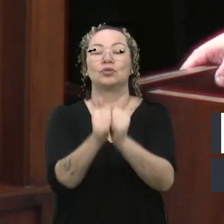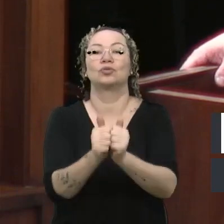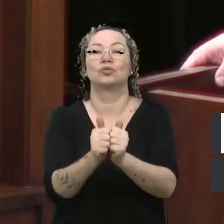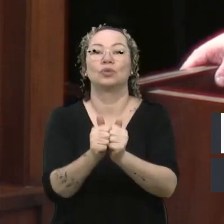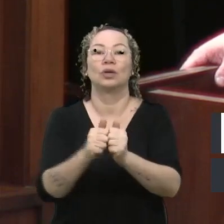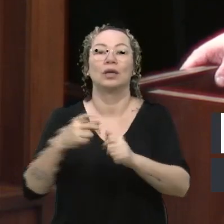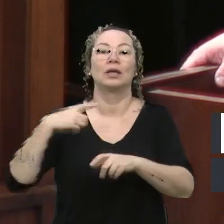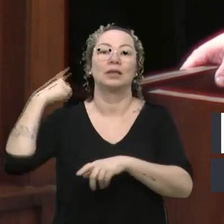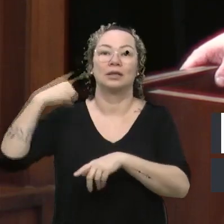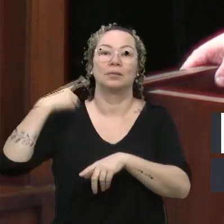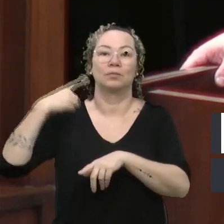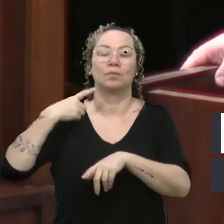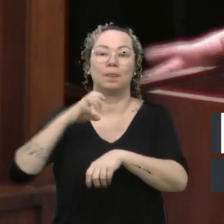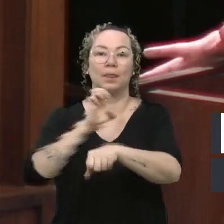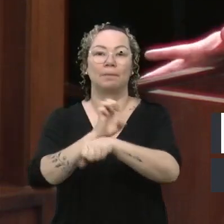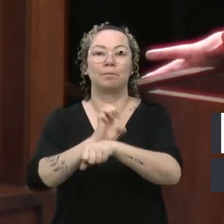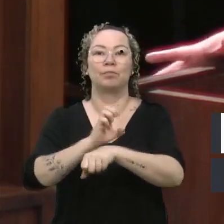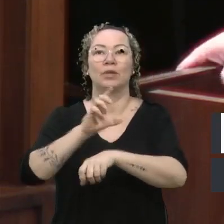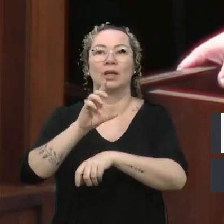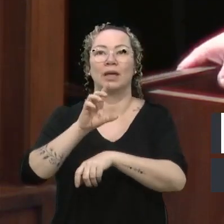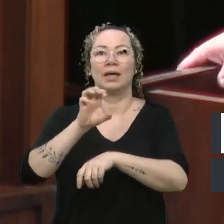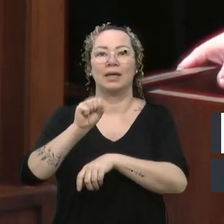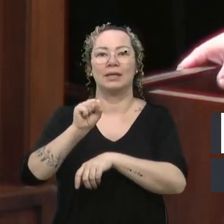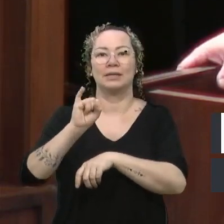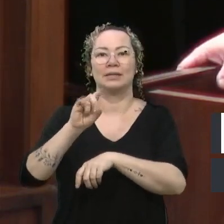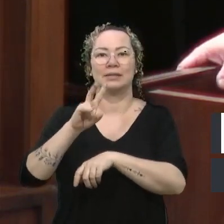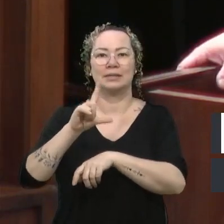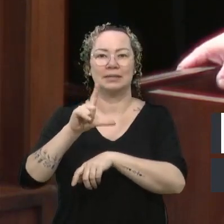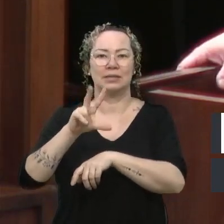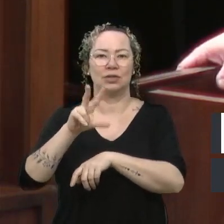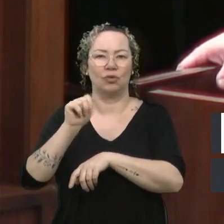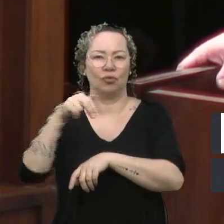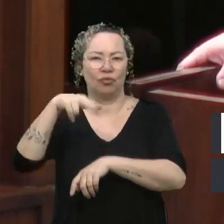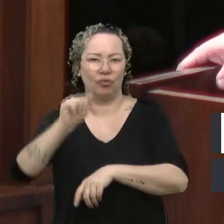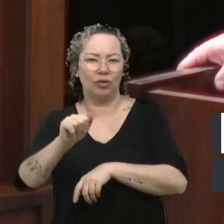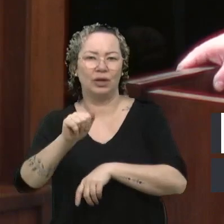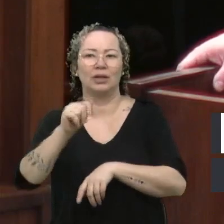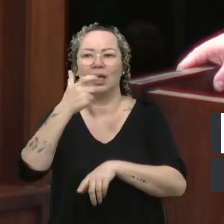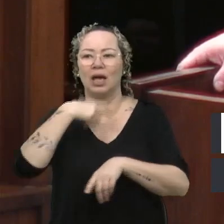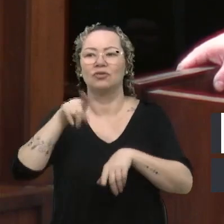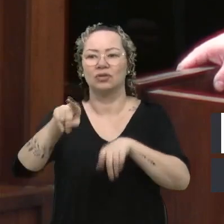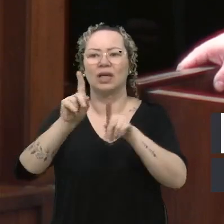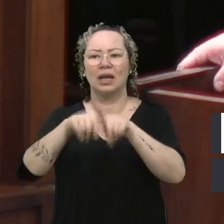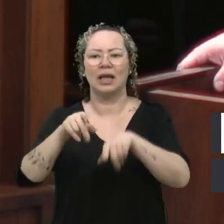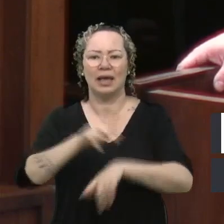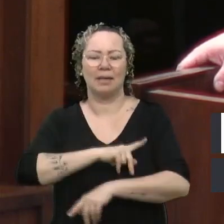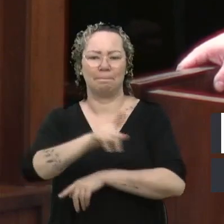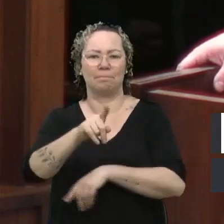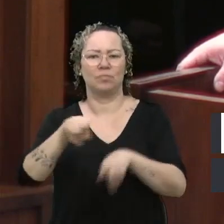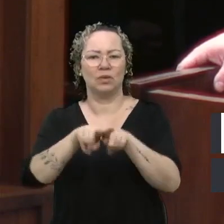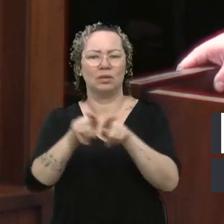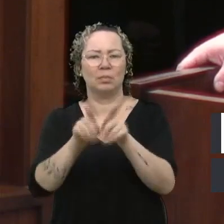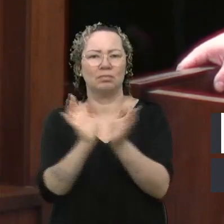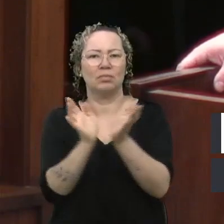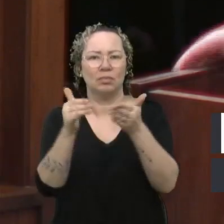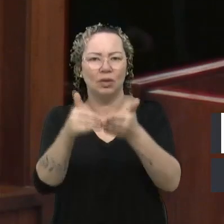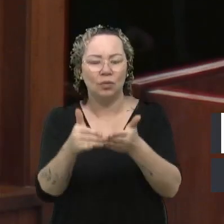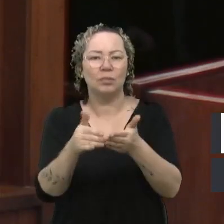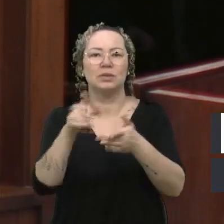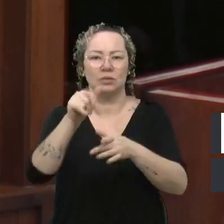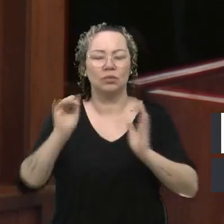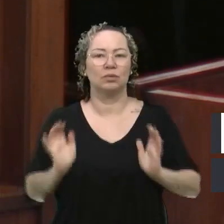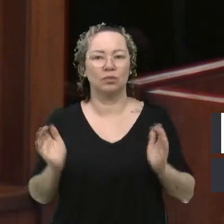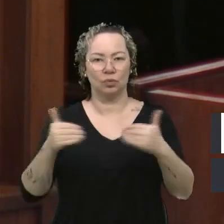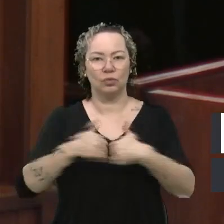Covatti faz parte, se eu não me engano, é a presidente dessa frente parlamentar, do transtorno espectro autista. Então, para nós é